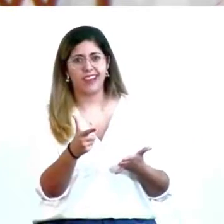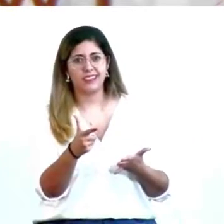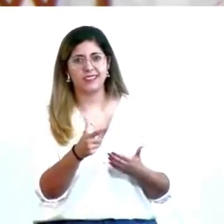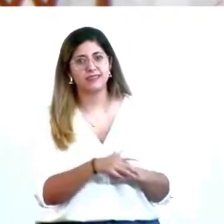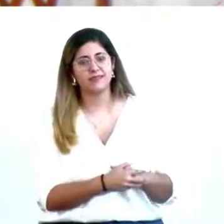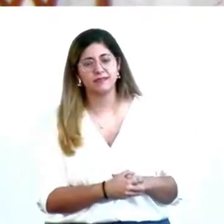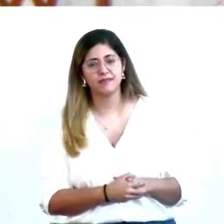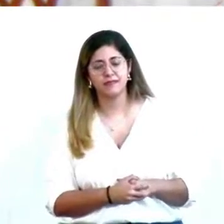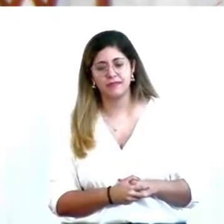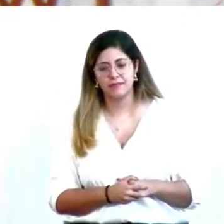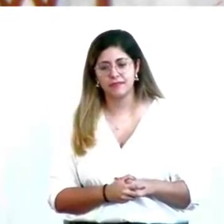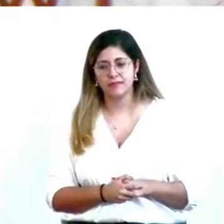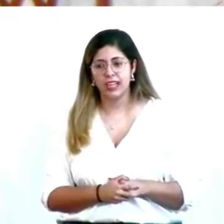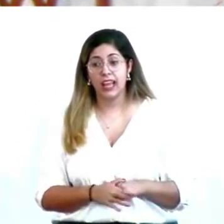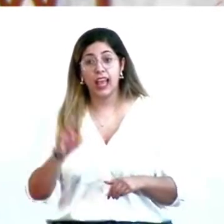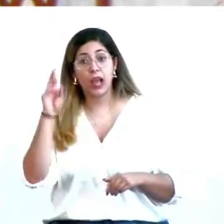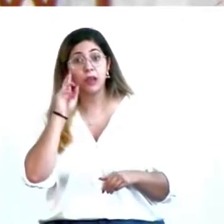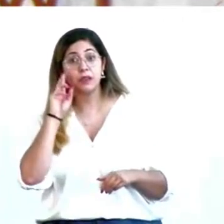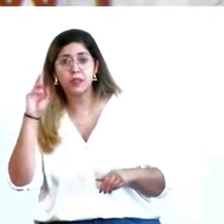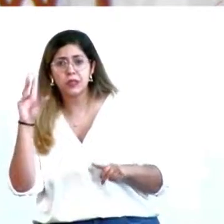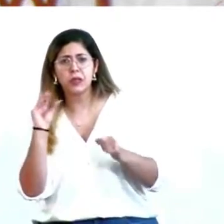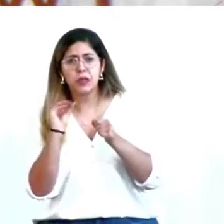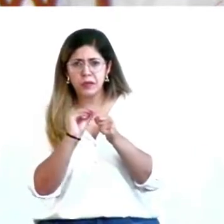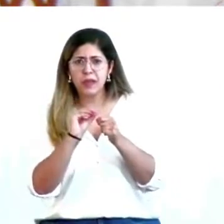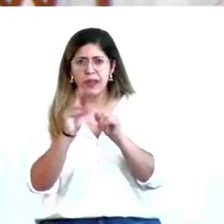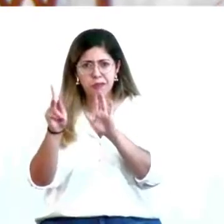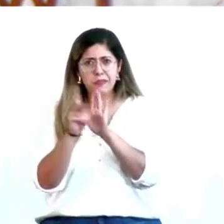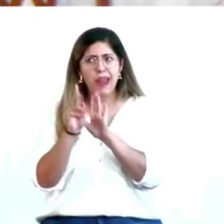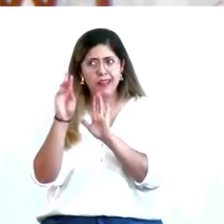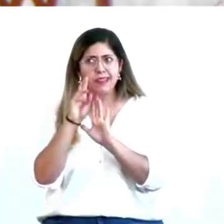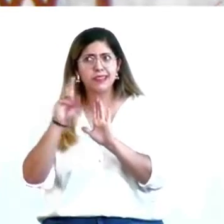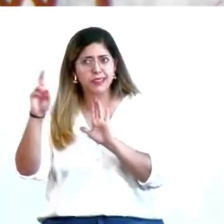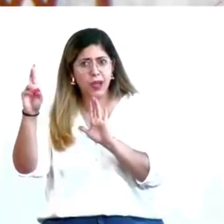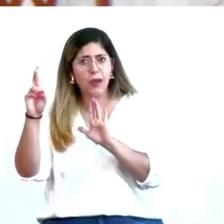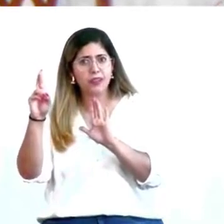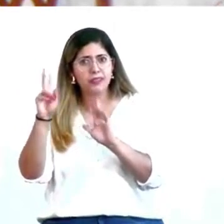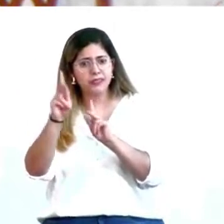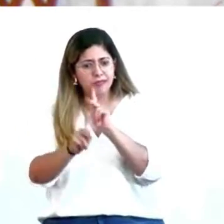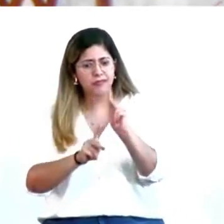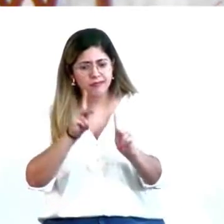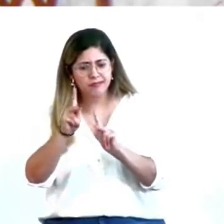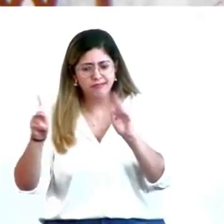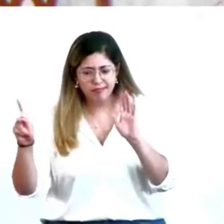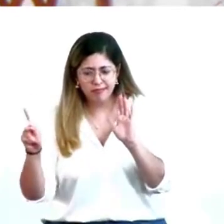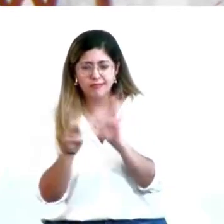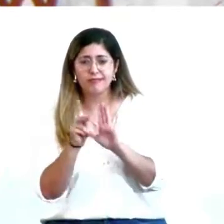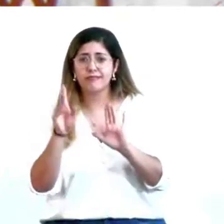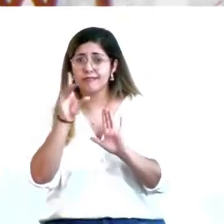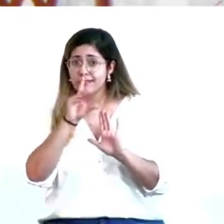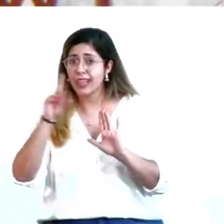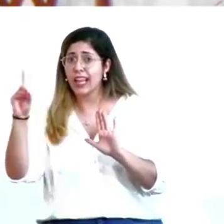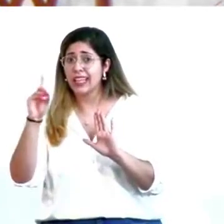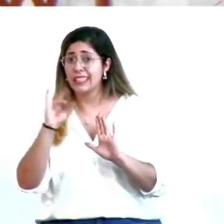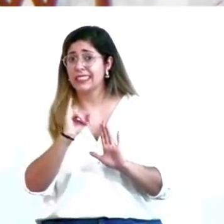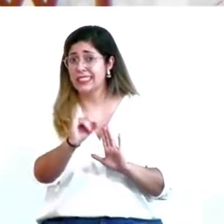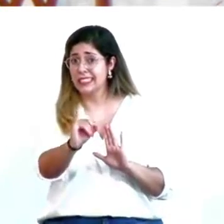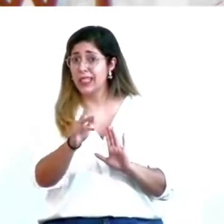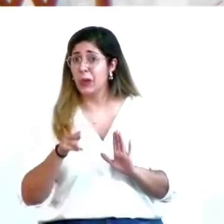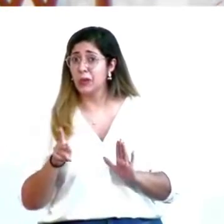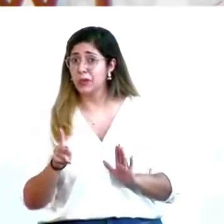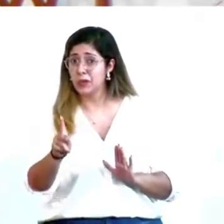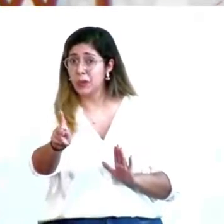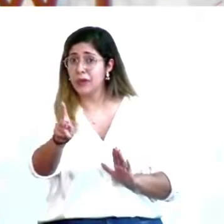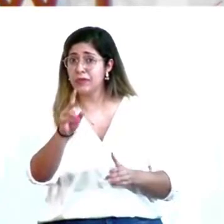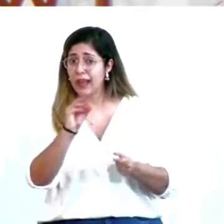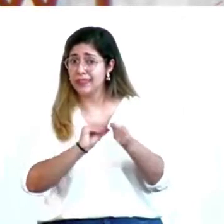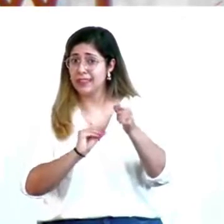é a prática que Deus espera dos seus. E se estamos nessa prática, há um problema na nossa identidade,